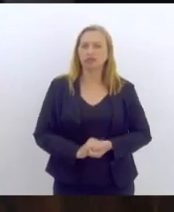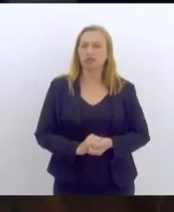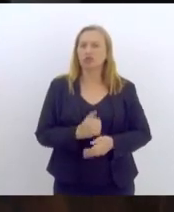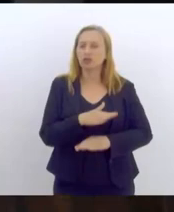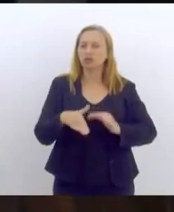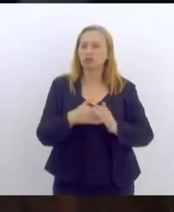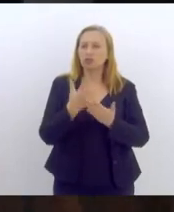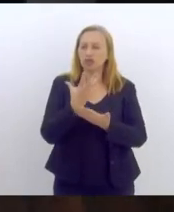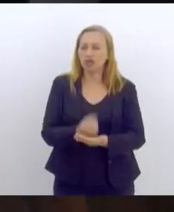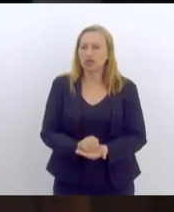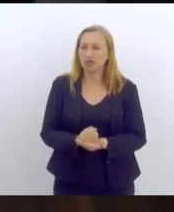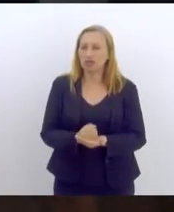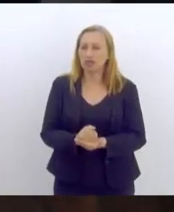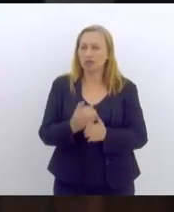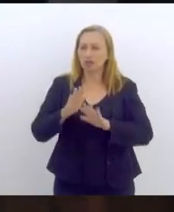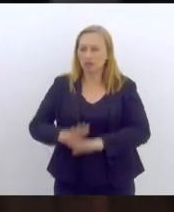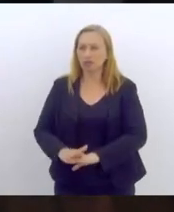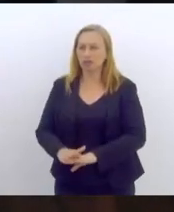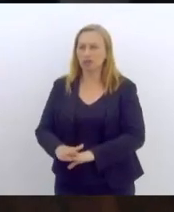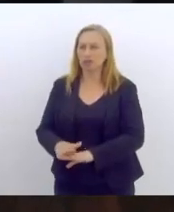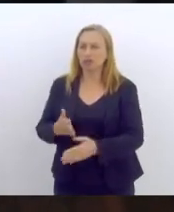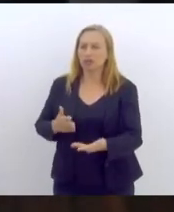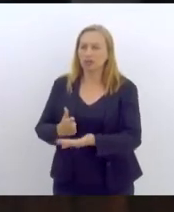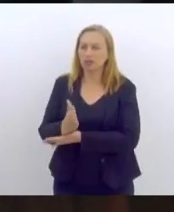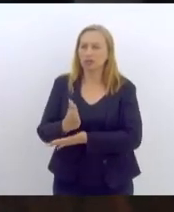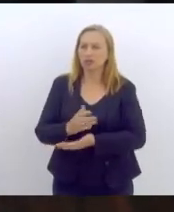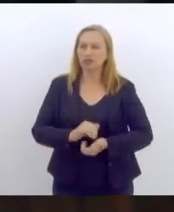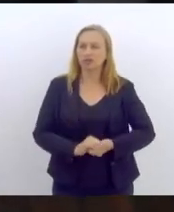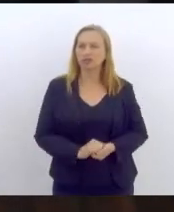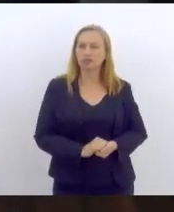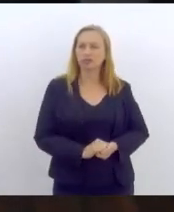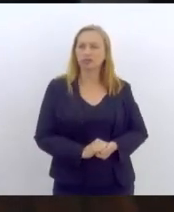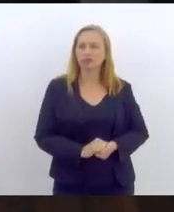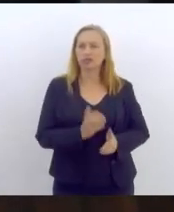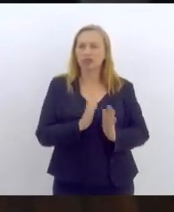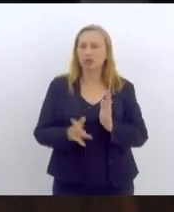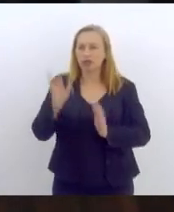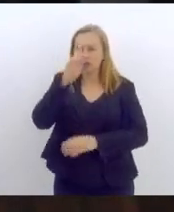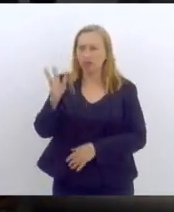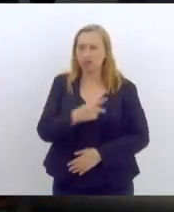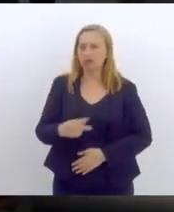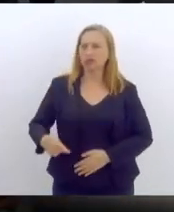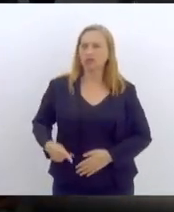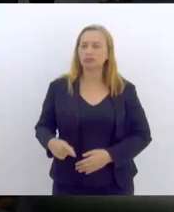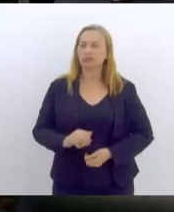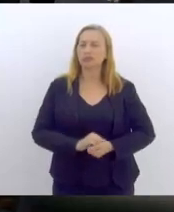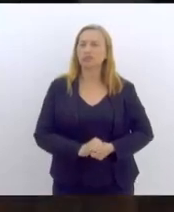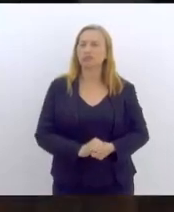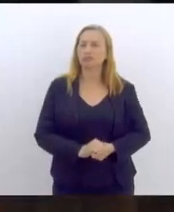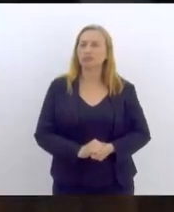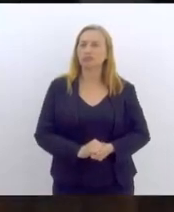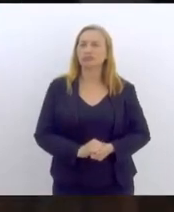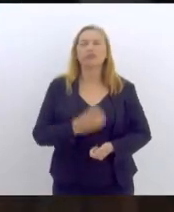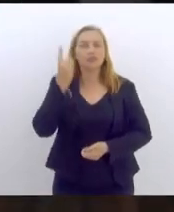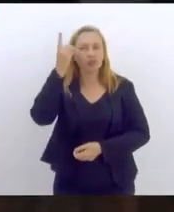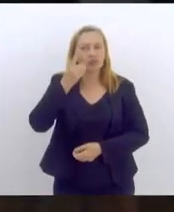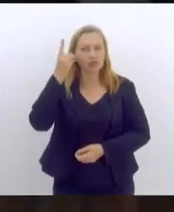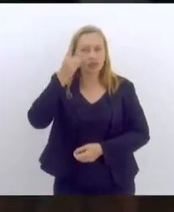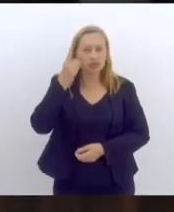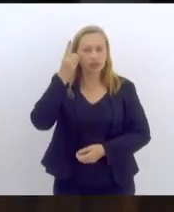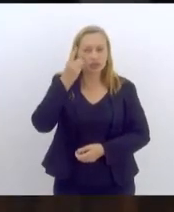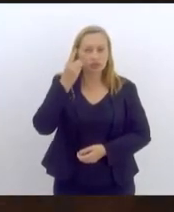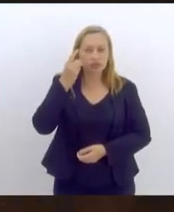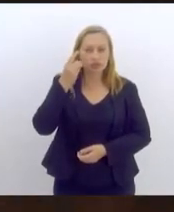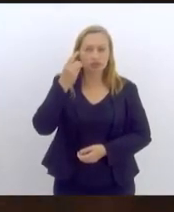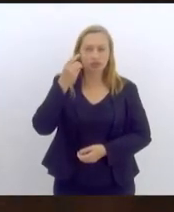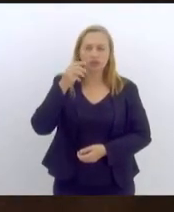Senhores que aprovam, permaneçam como estão. Aprovado. Questão de ordem, presidente. Questão de ordem, deputado Rosenberg Reis.